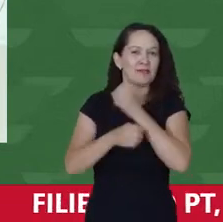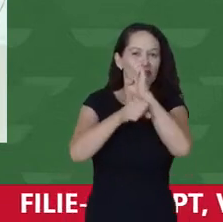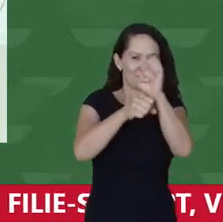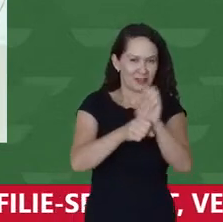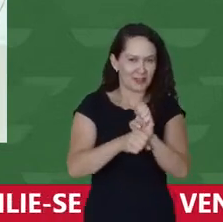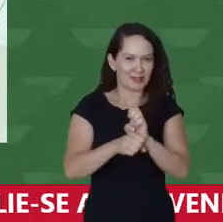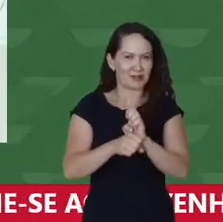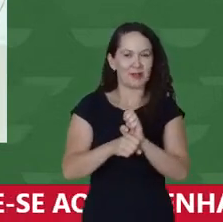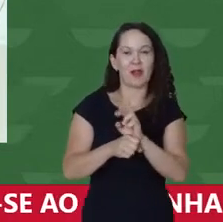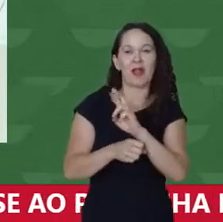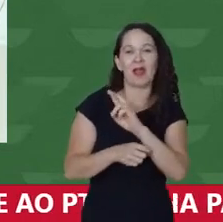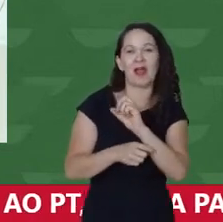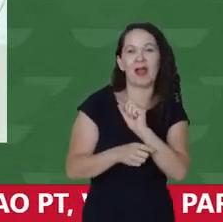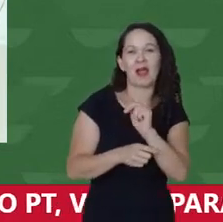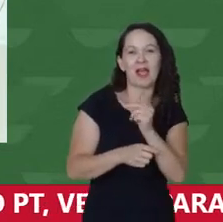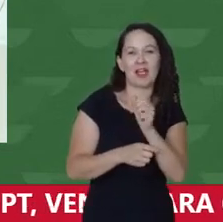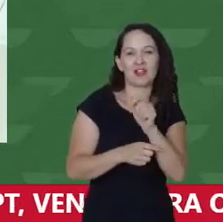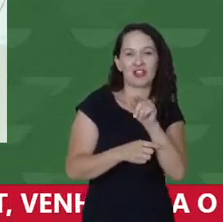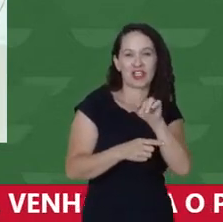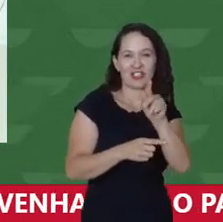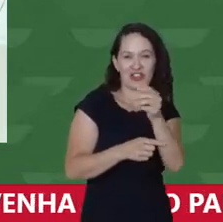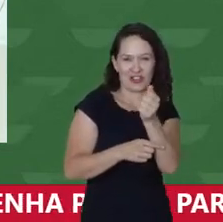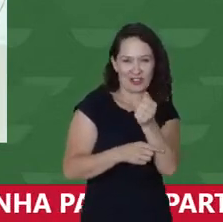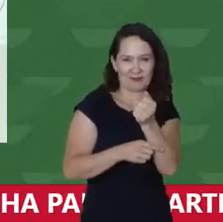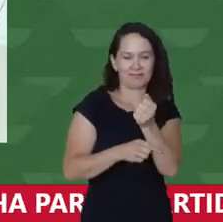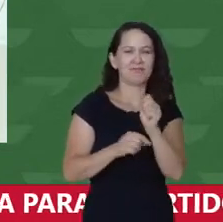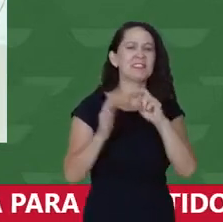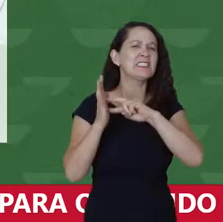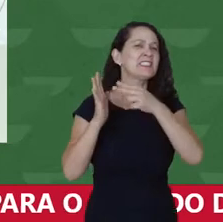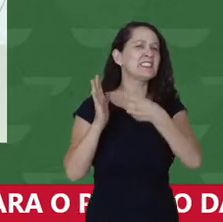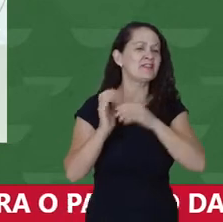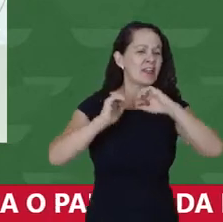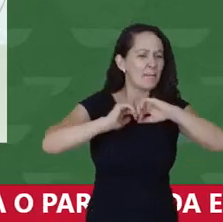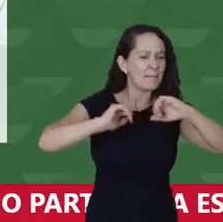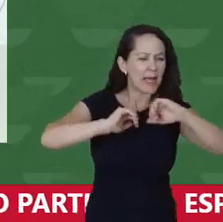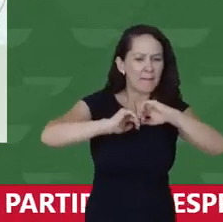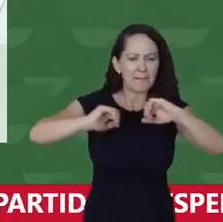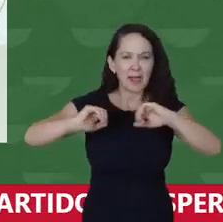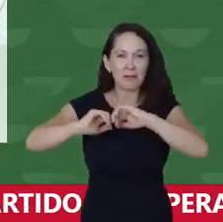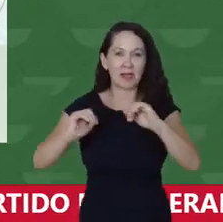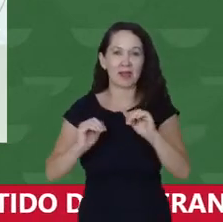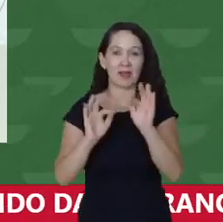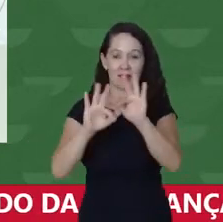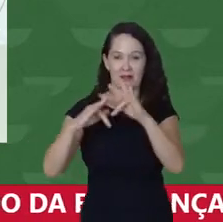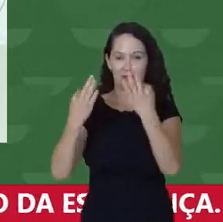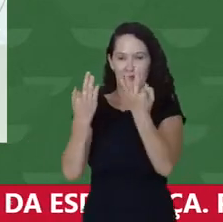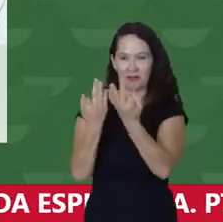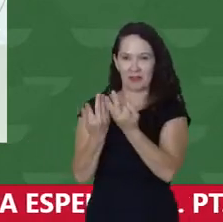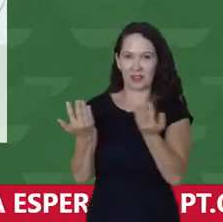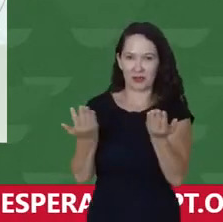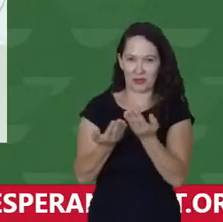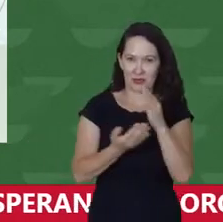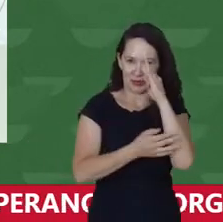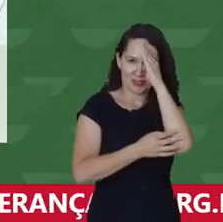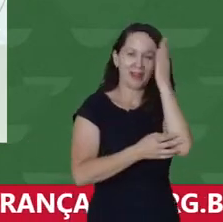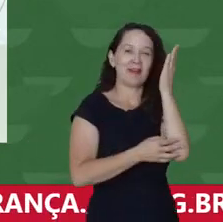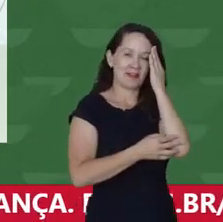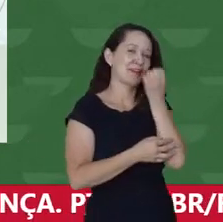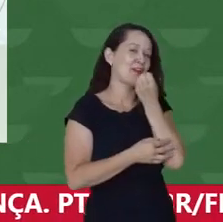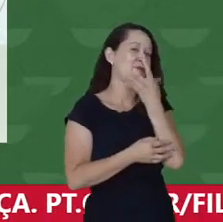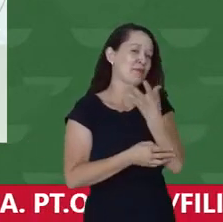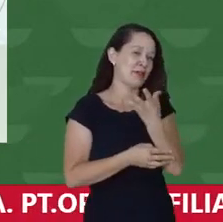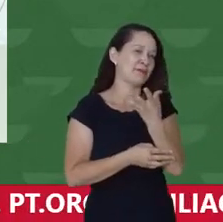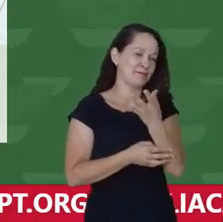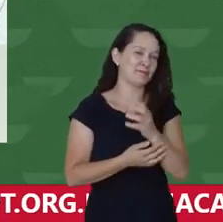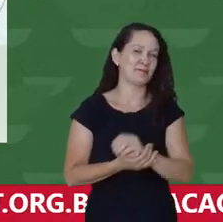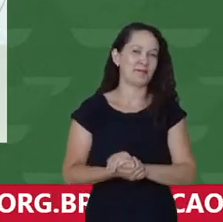PEC da rachadinha, nós vamos explicar melhor ainda o que é essa rachadinha, né? Porque rachadinha é o que a família, né, do Bolsonaro sabe fazer e